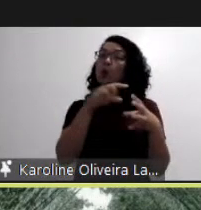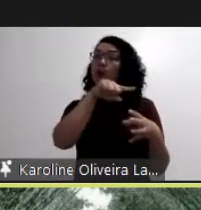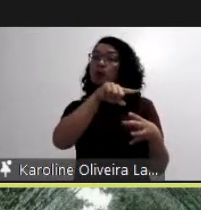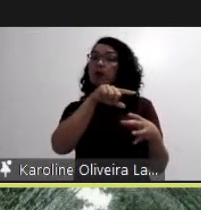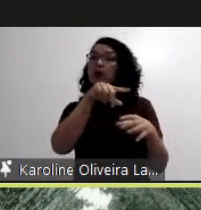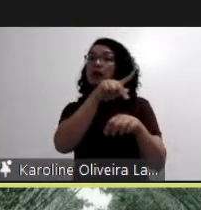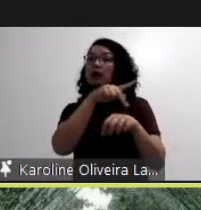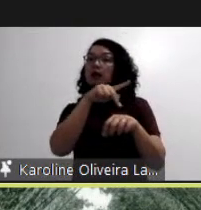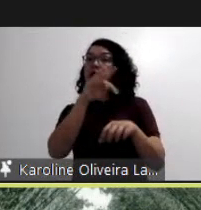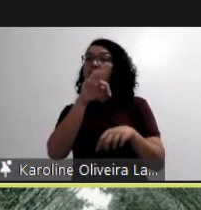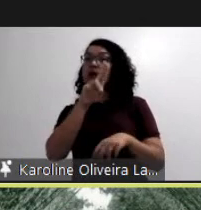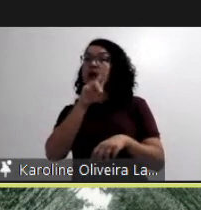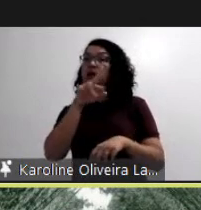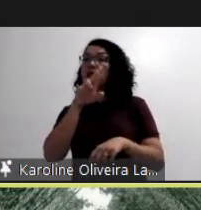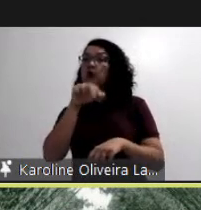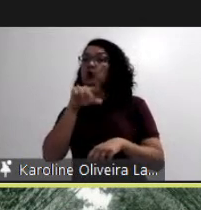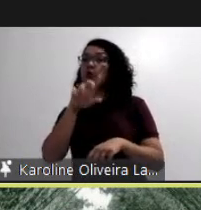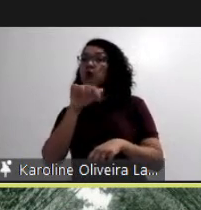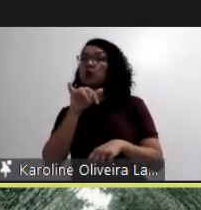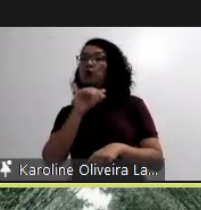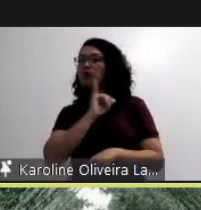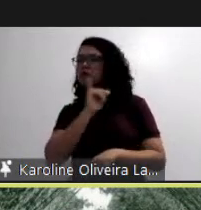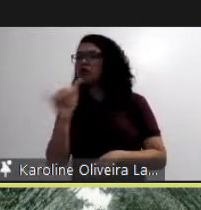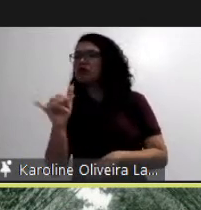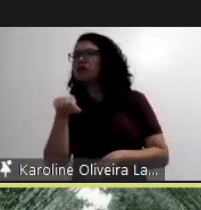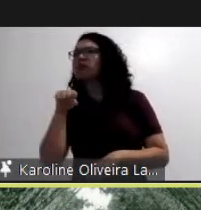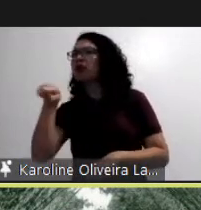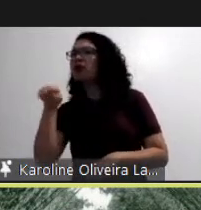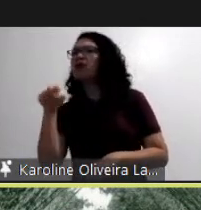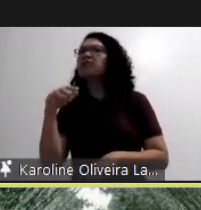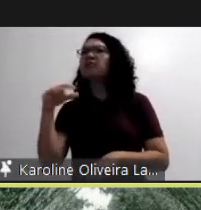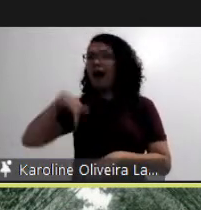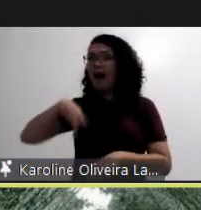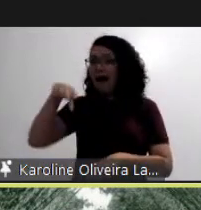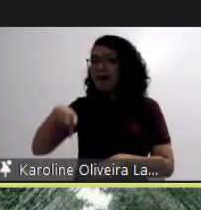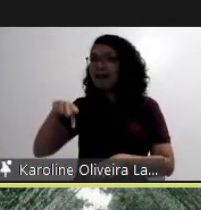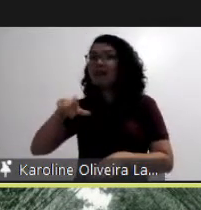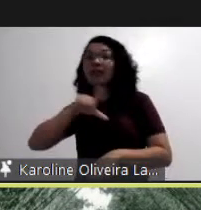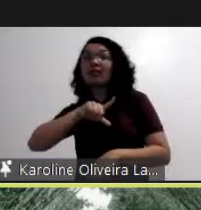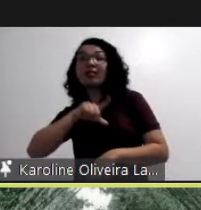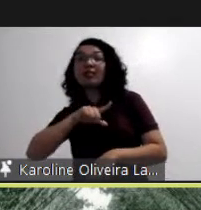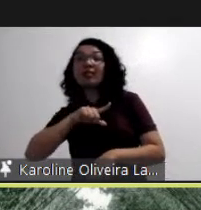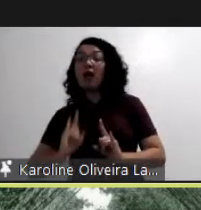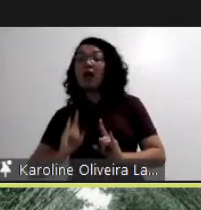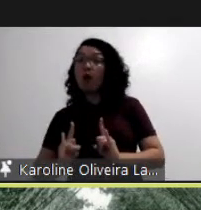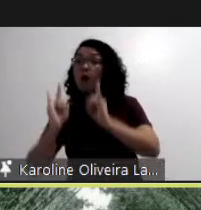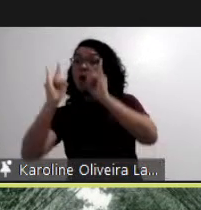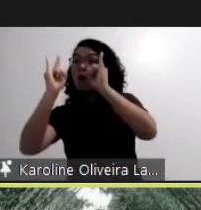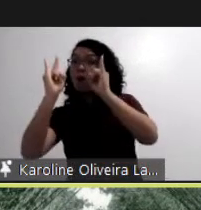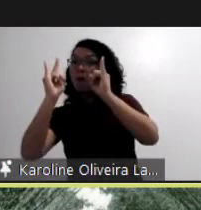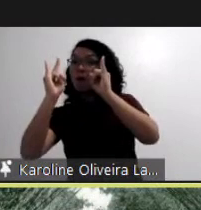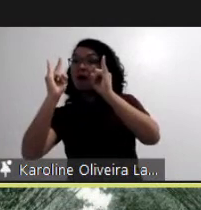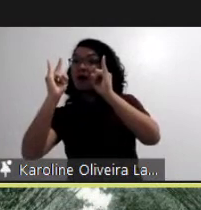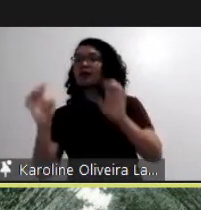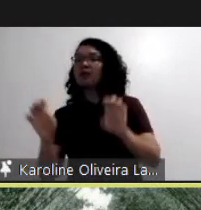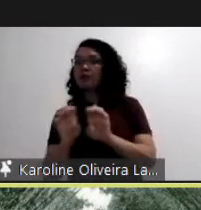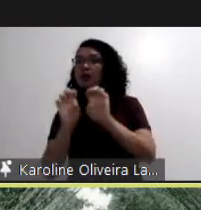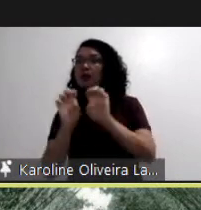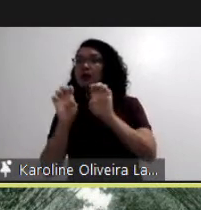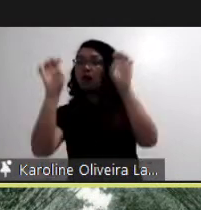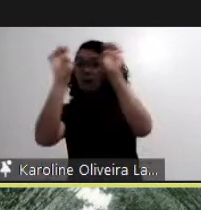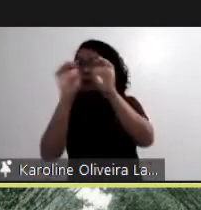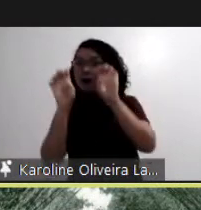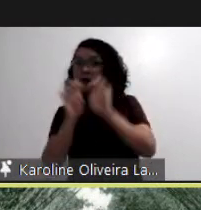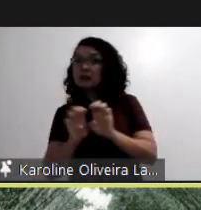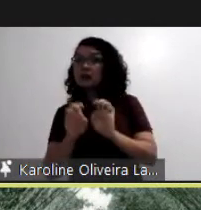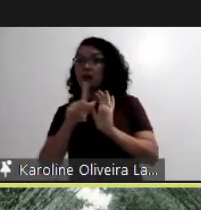Veja, isso é uma coisa muito interessante, né, das reuniões, vamos dizer, presenciais. Né? A gente estava fazendo uma excursão, né, conhecendo obras de arquitetura